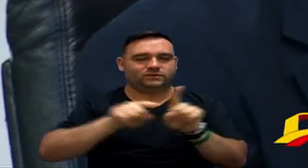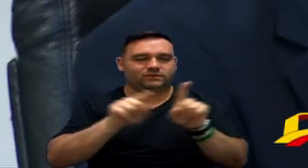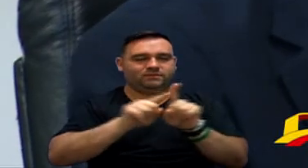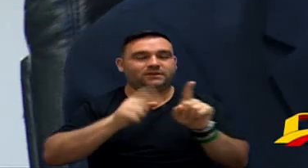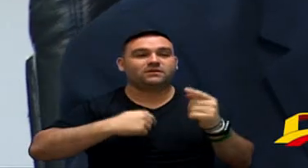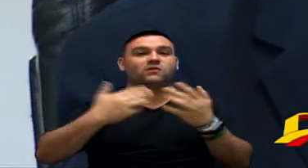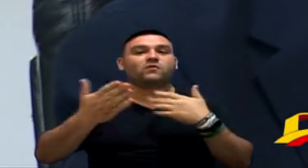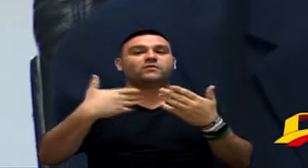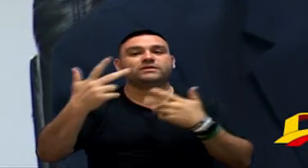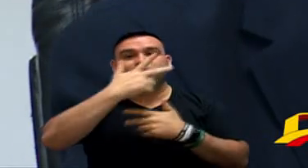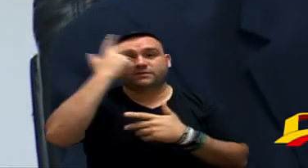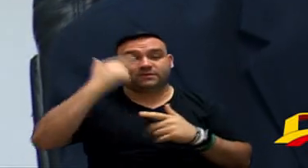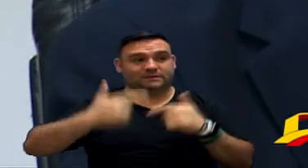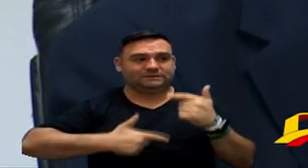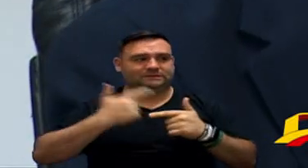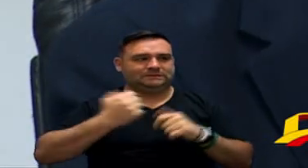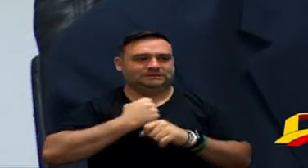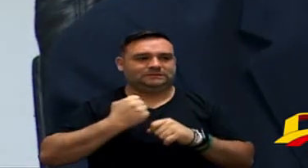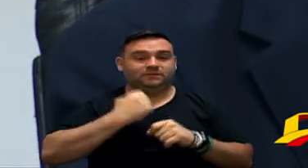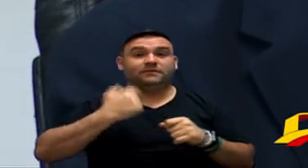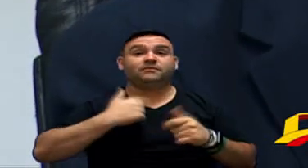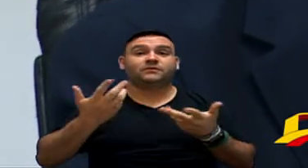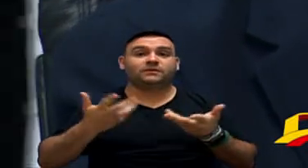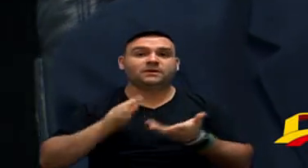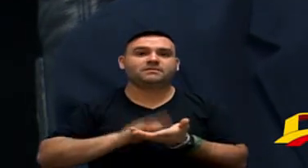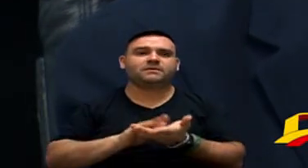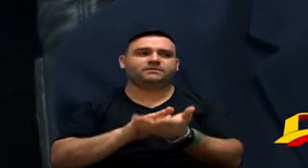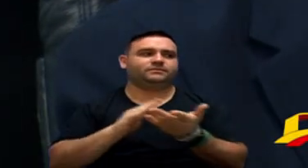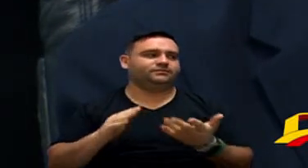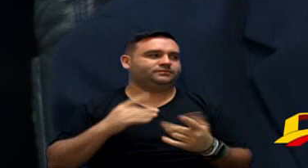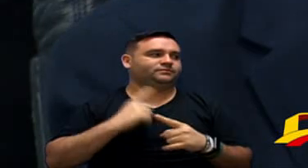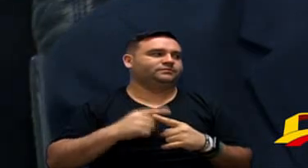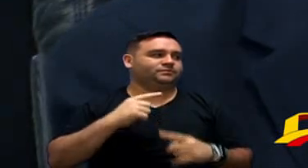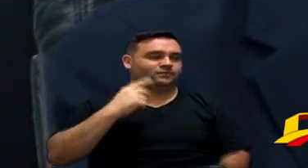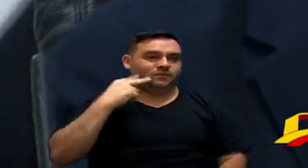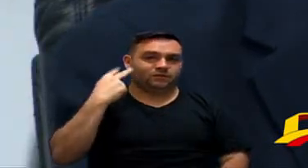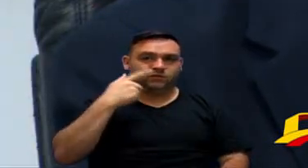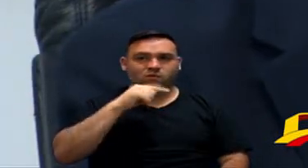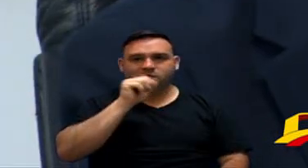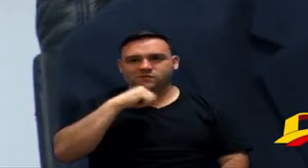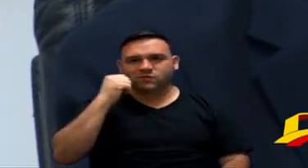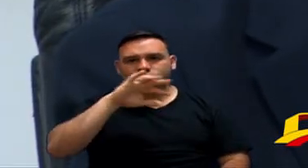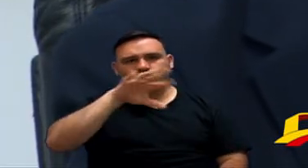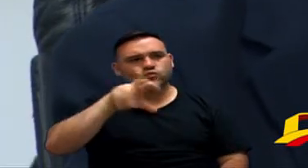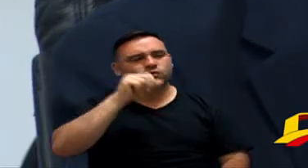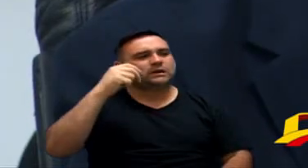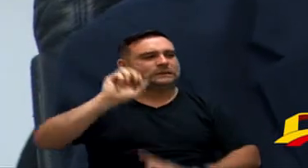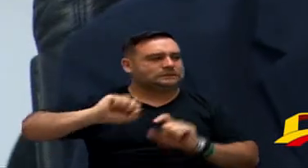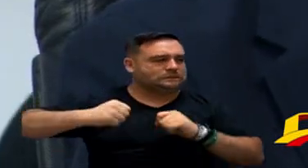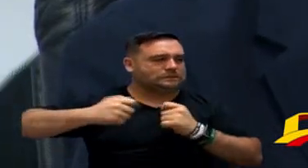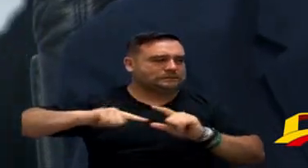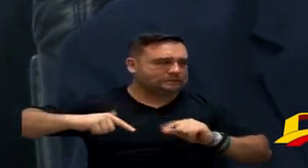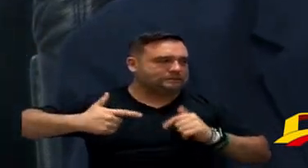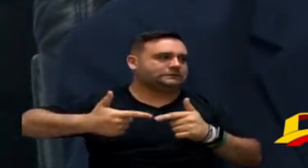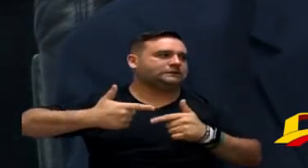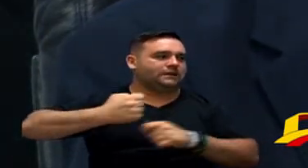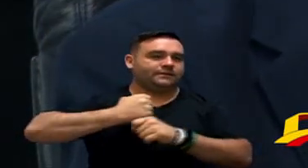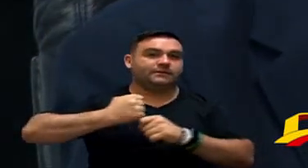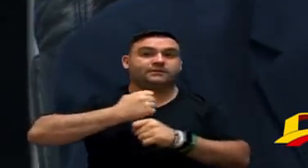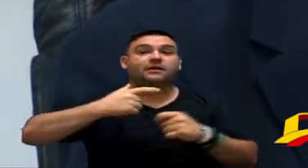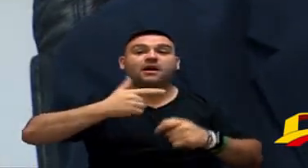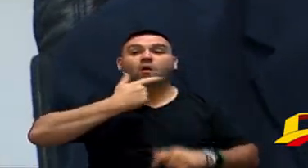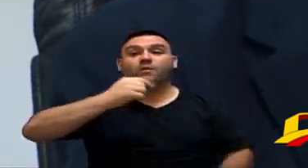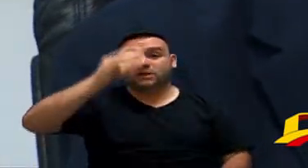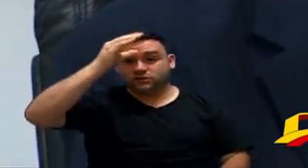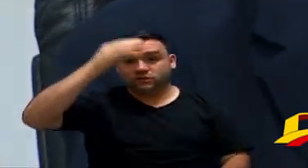com o pessoal lá queria dar os parabéns não só Vereador para todos os vereadores que lutaram tanto tempo lá eu tenho que te deixar